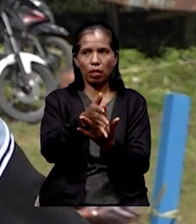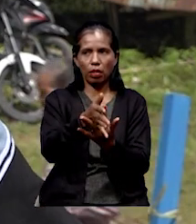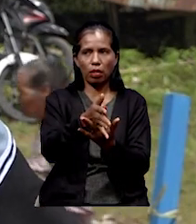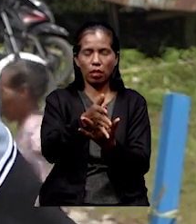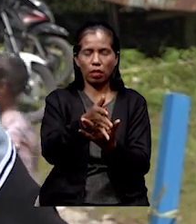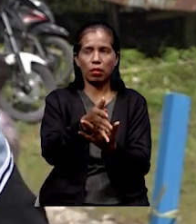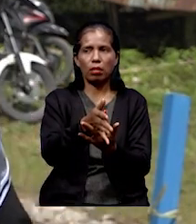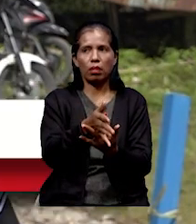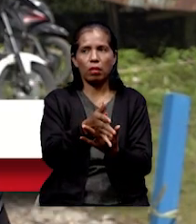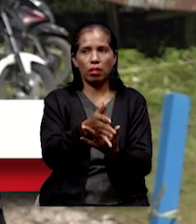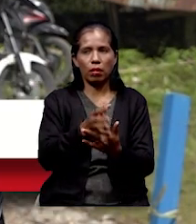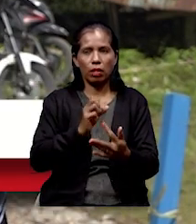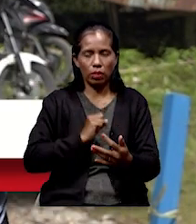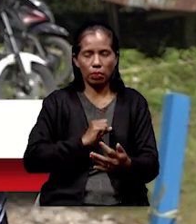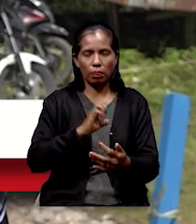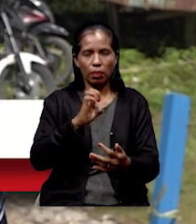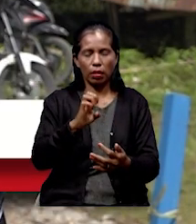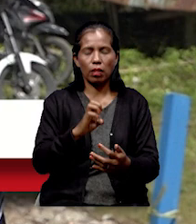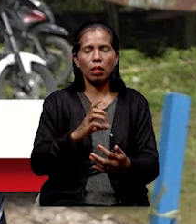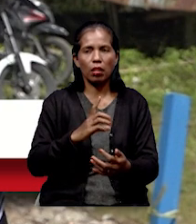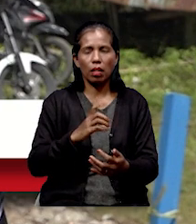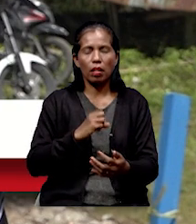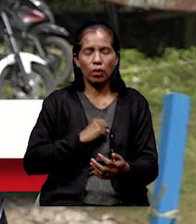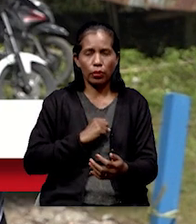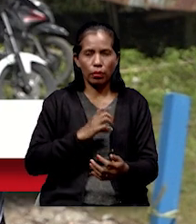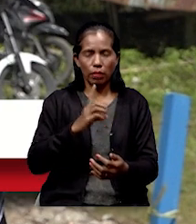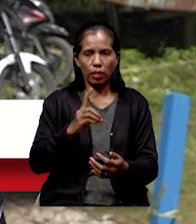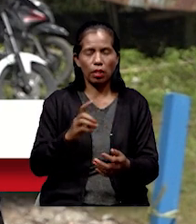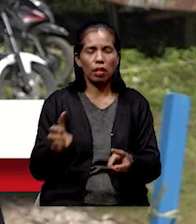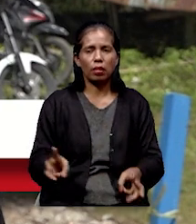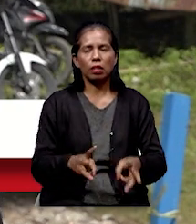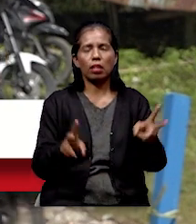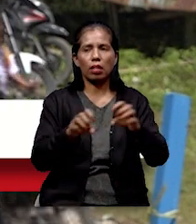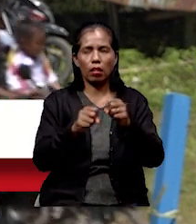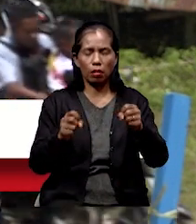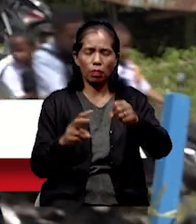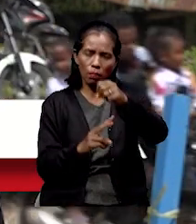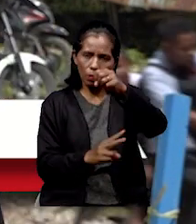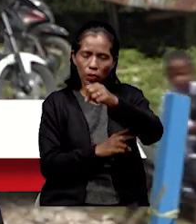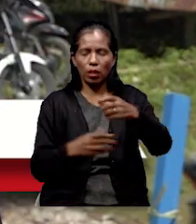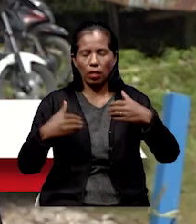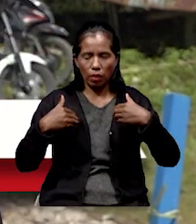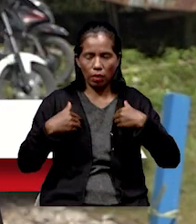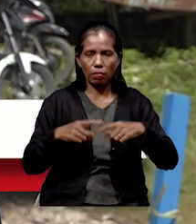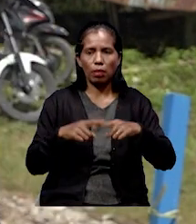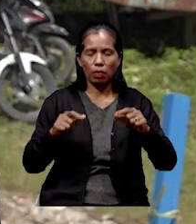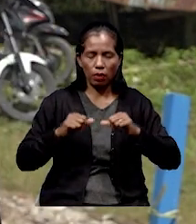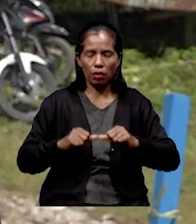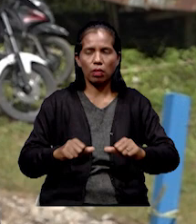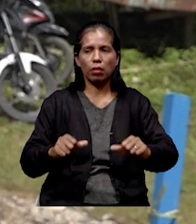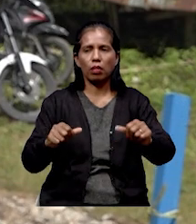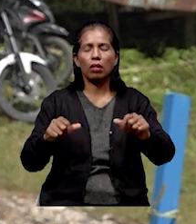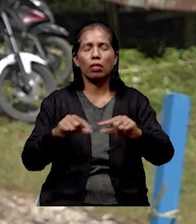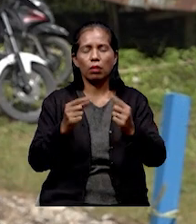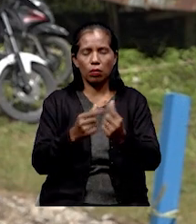cobertura, a área suivada na minha estrada, lá de um dia, ponte e onda. Mas bem, a estrada continuação, pacote, se tu